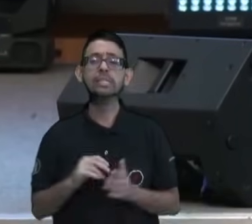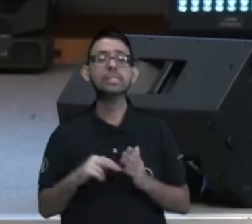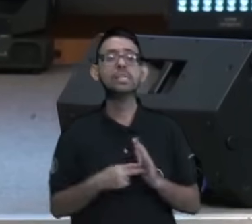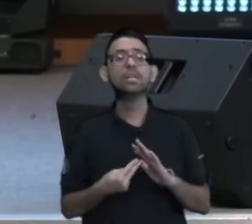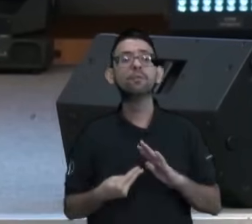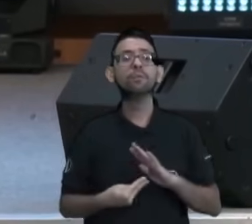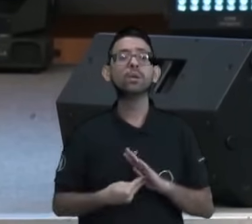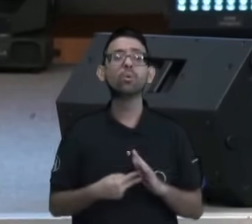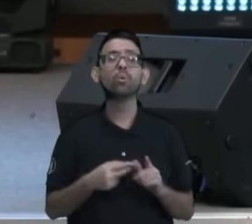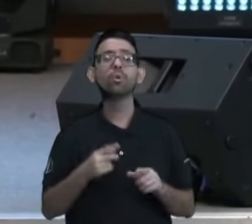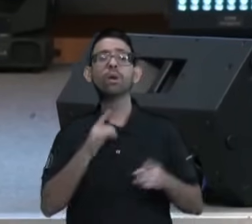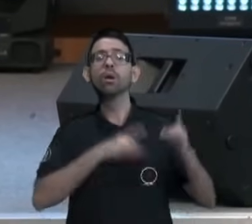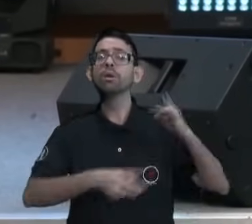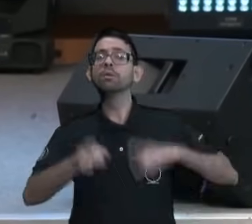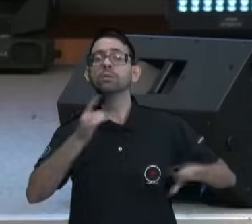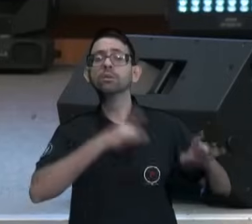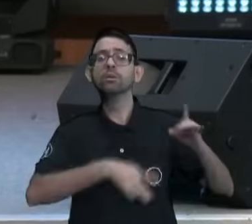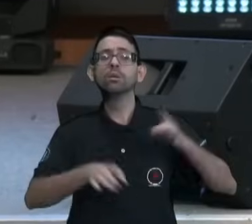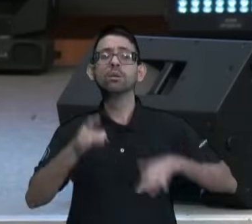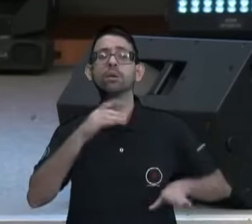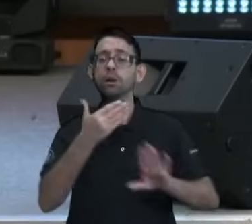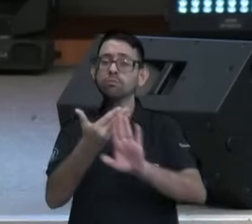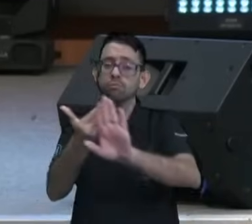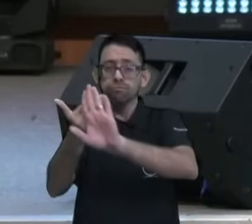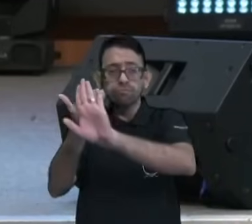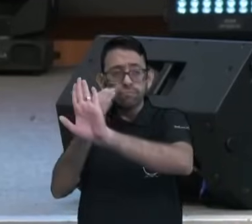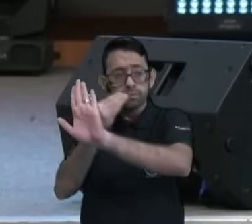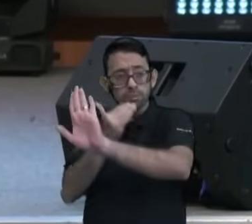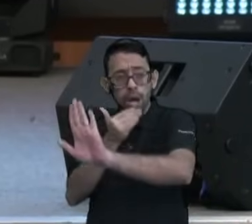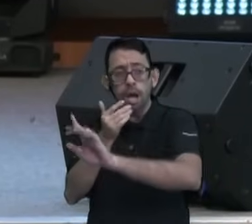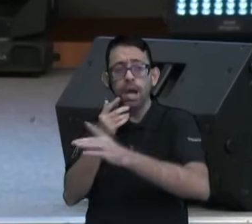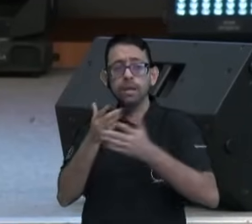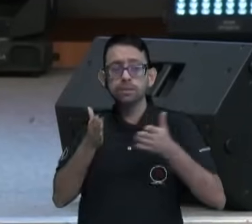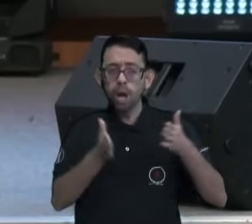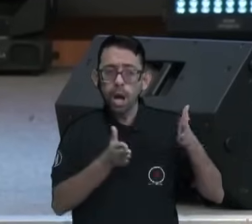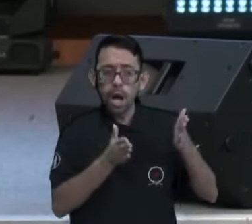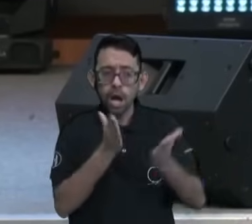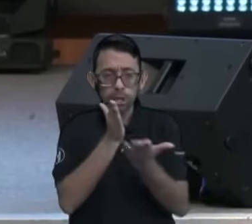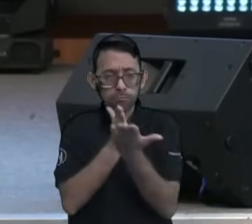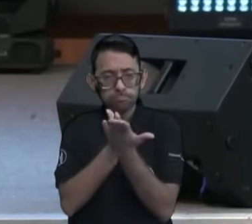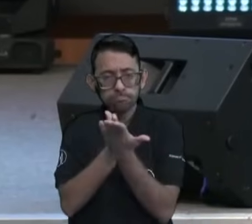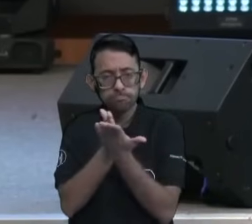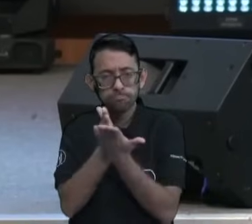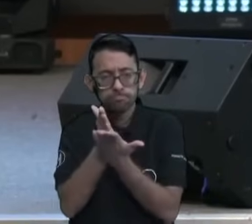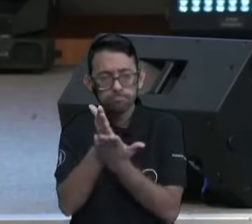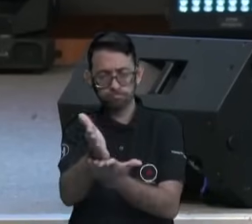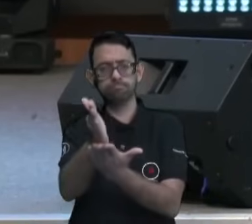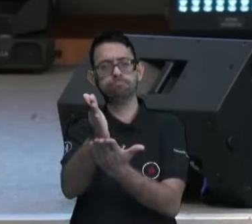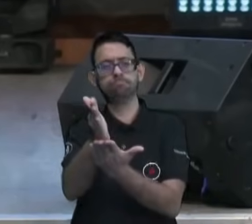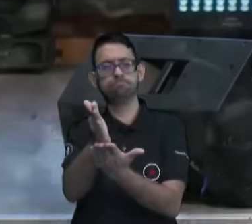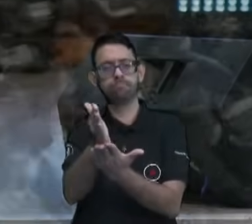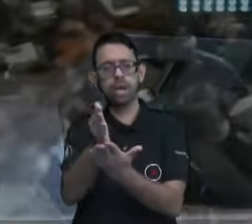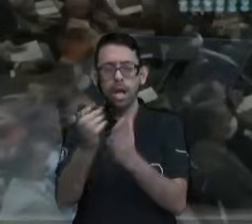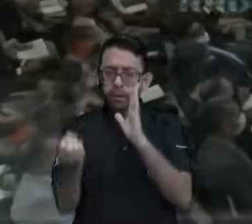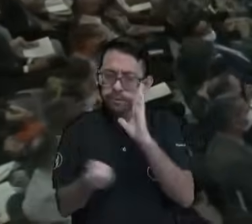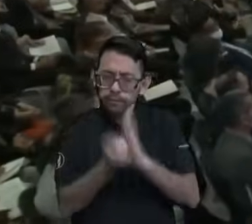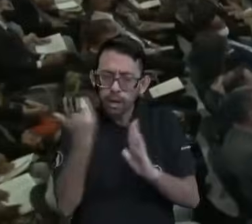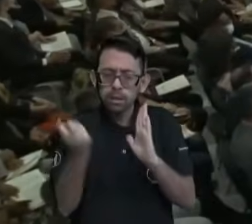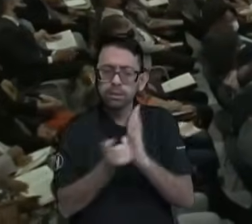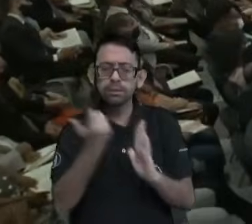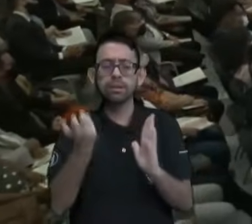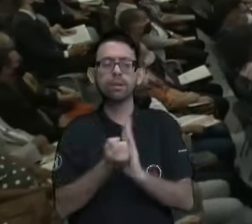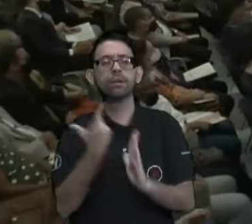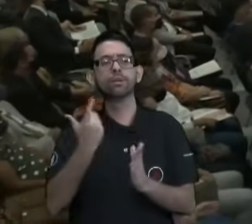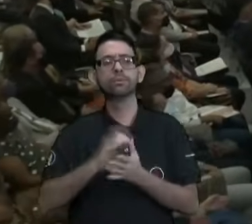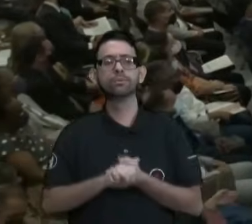temo que vocês se apartem da retidão que há no Evangelho é isso que Paulo tá dizendo para que não